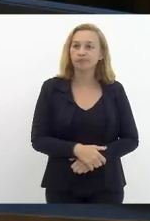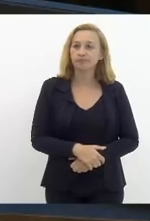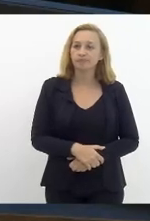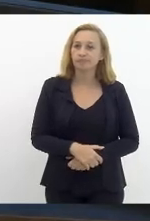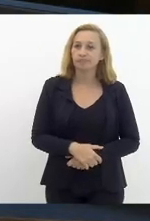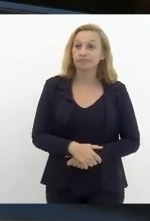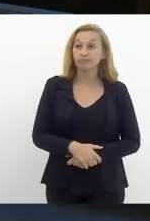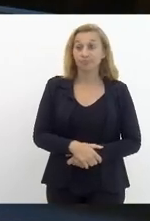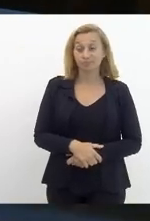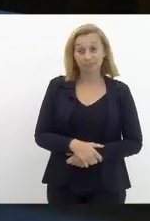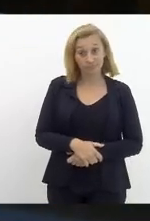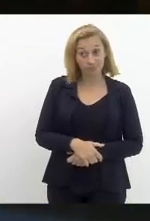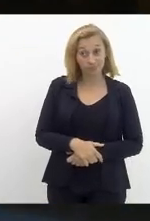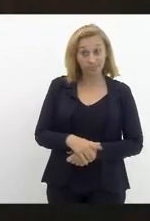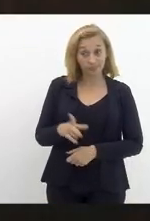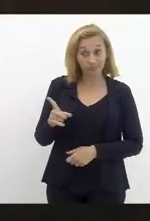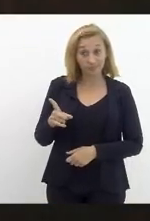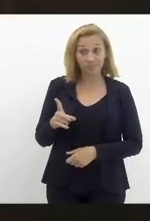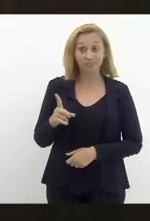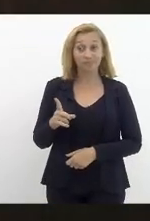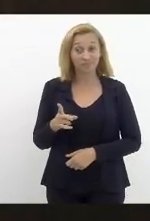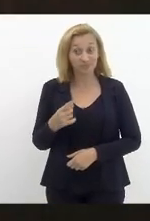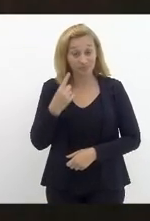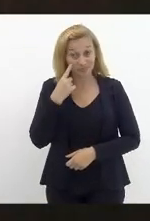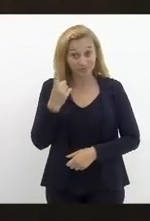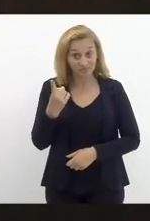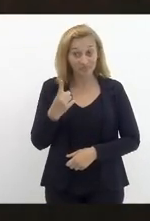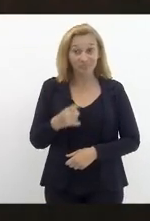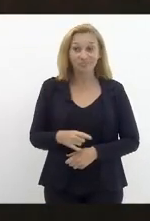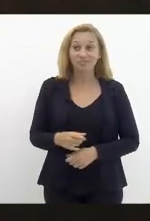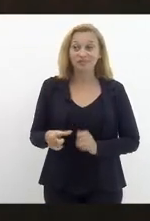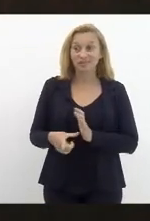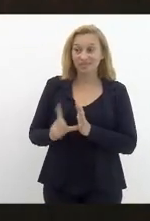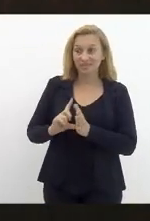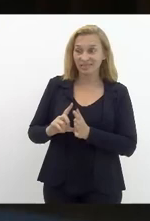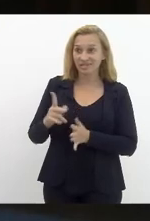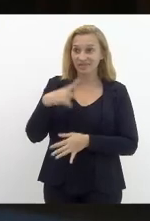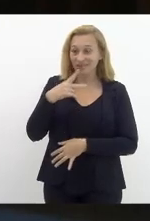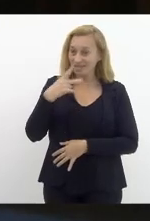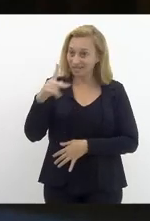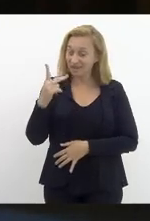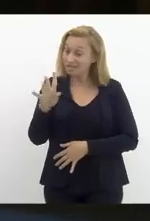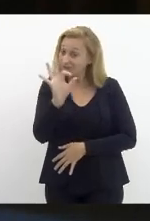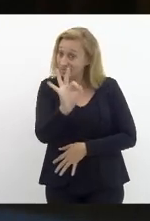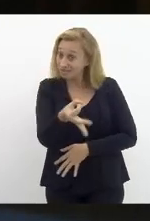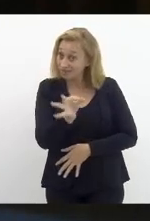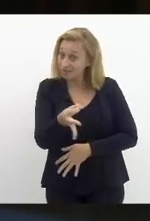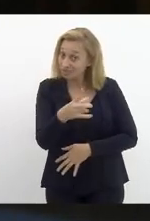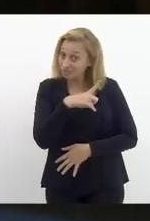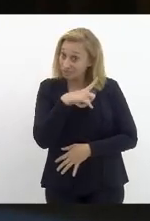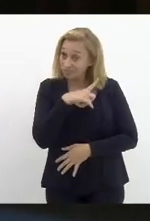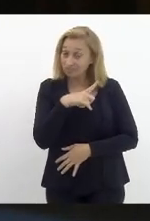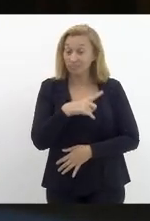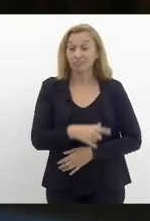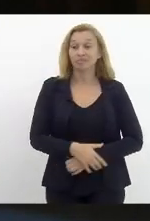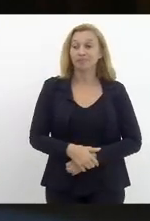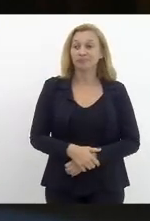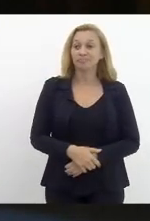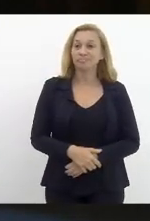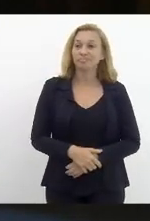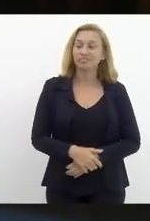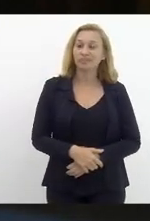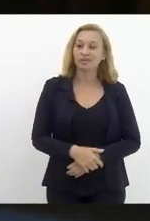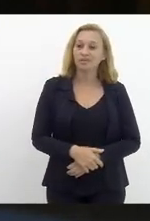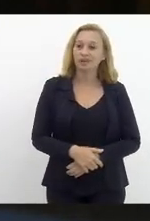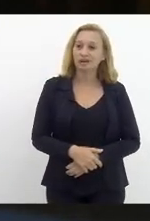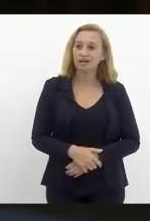Marta, bate mais, se bater... Em relação, eu faço esse caminhamento antes da palavra da deputada Marta Rocha, porque eu tenho certeza que eu verei a